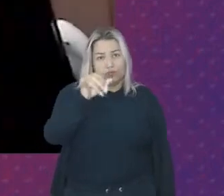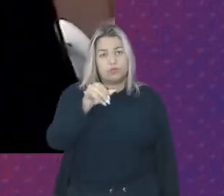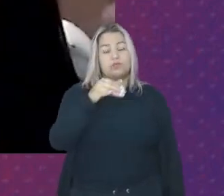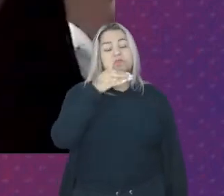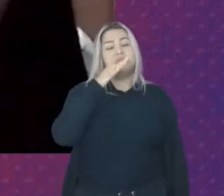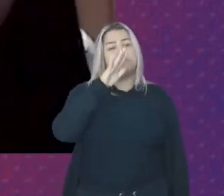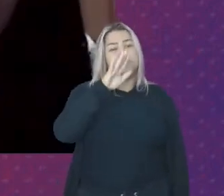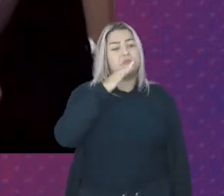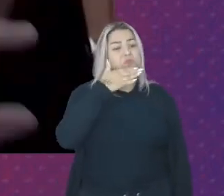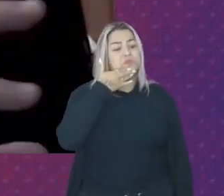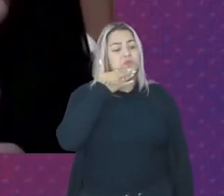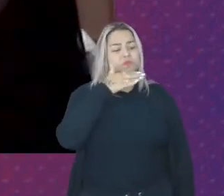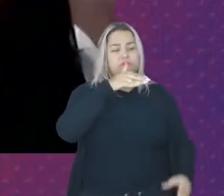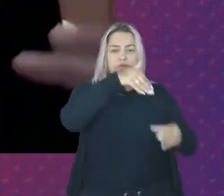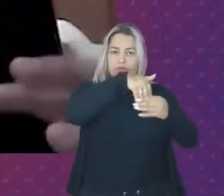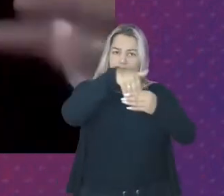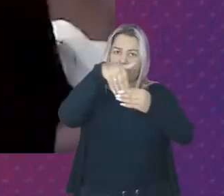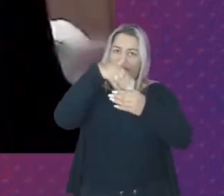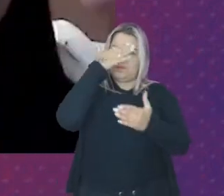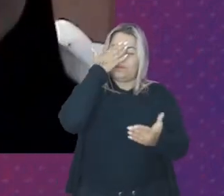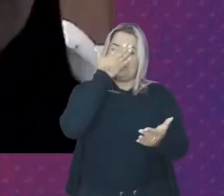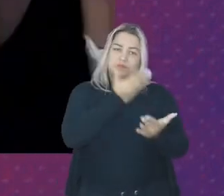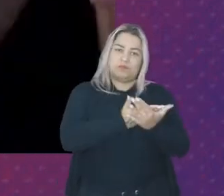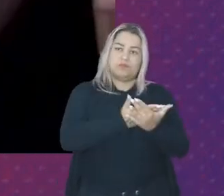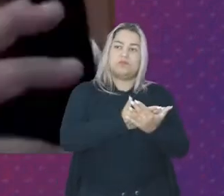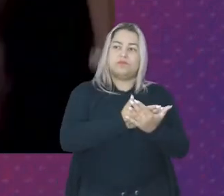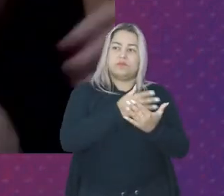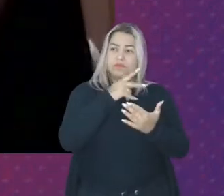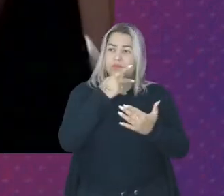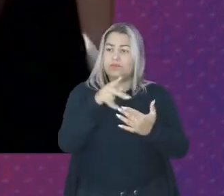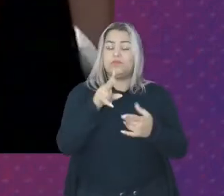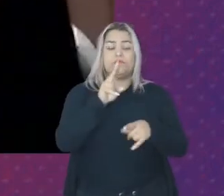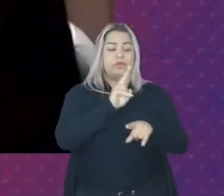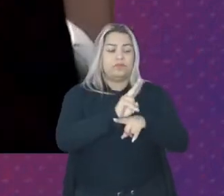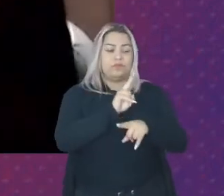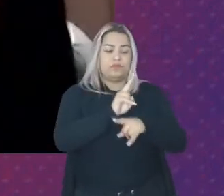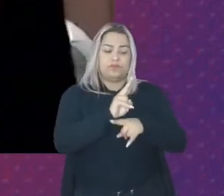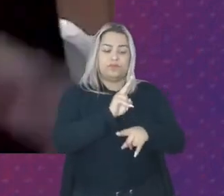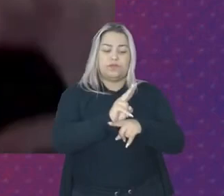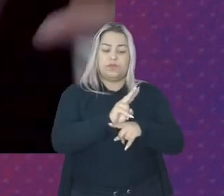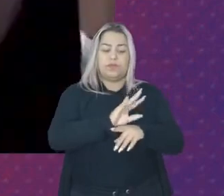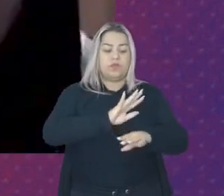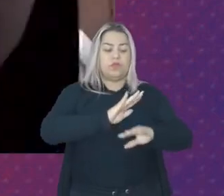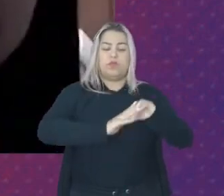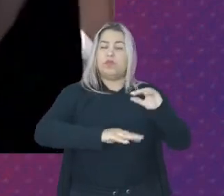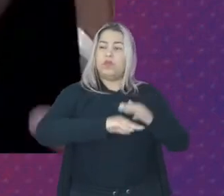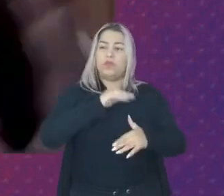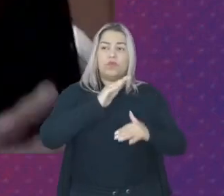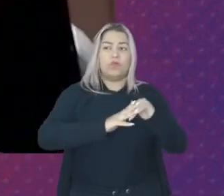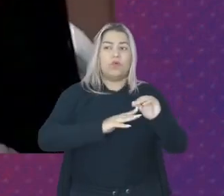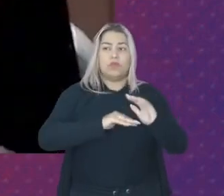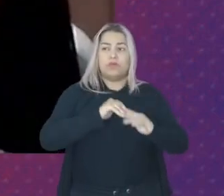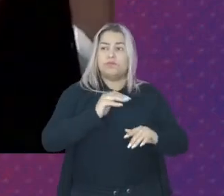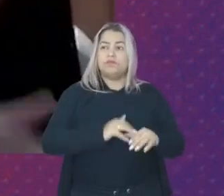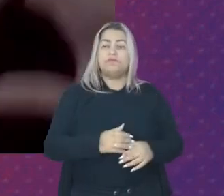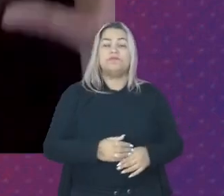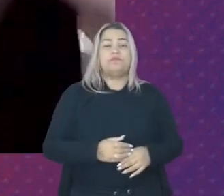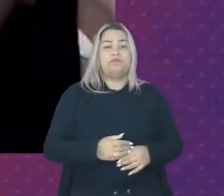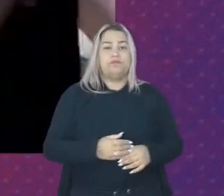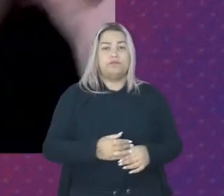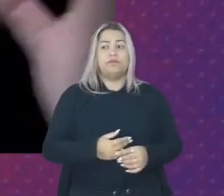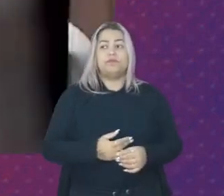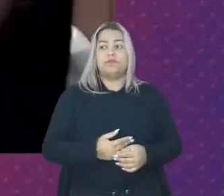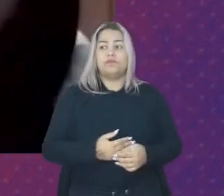para você, que acreditam em você, que vão defender você em qualquer